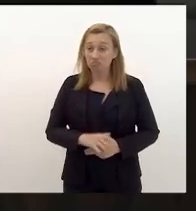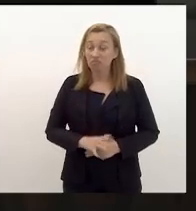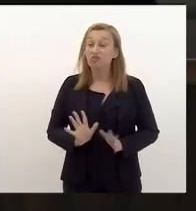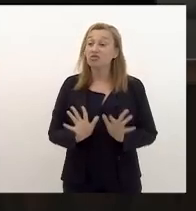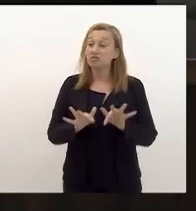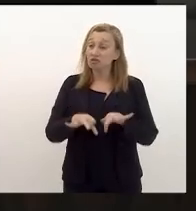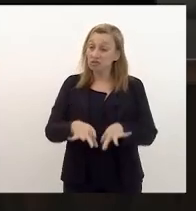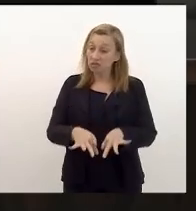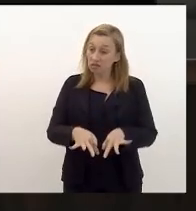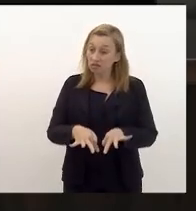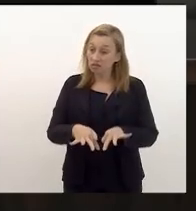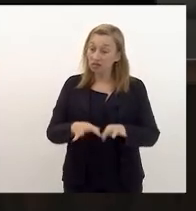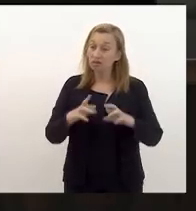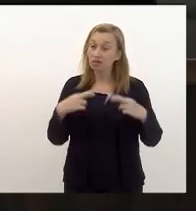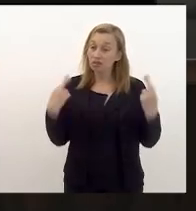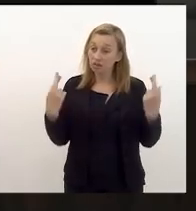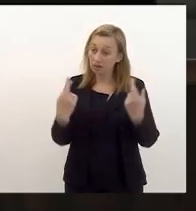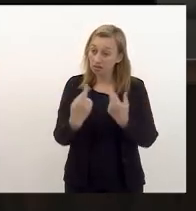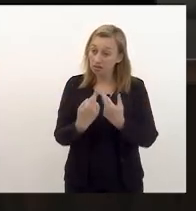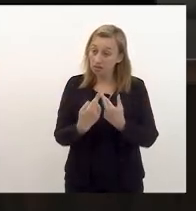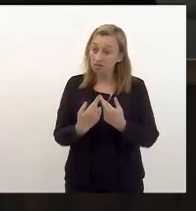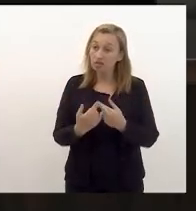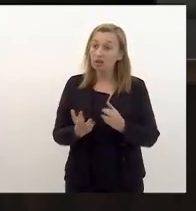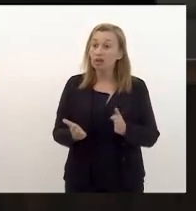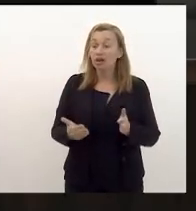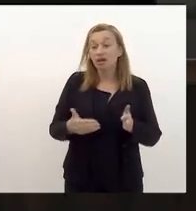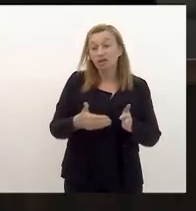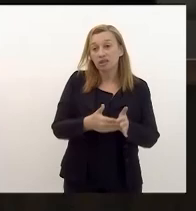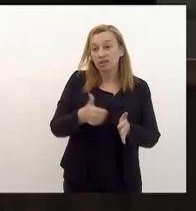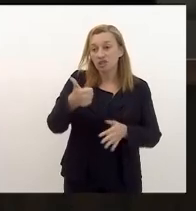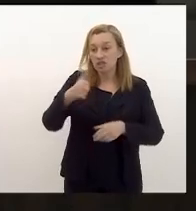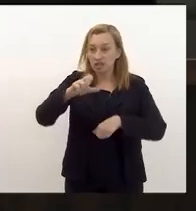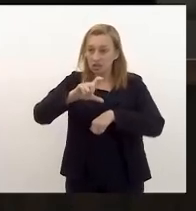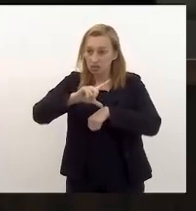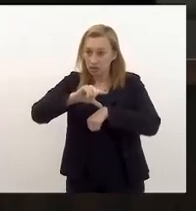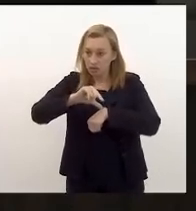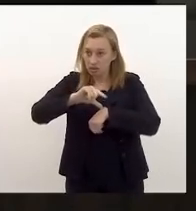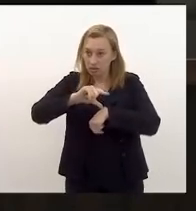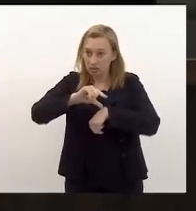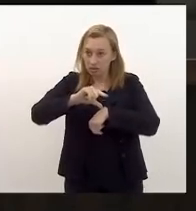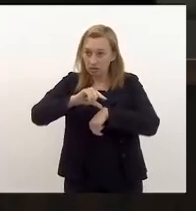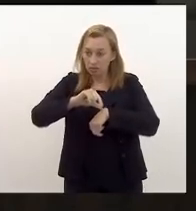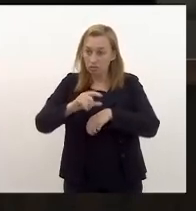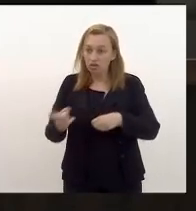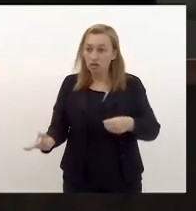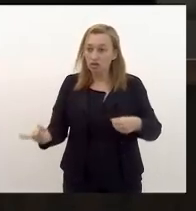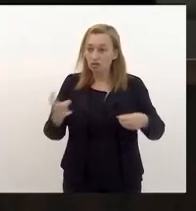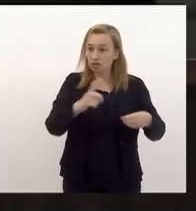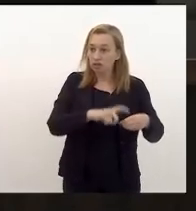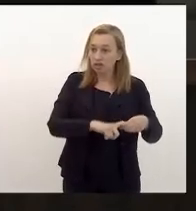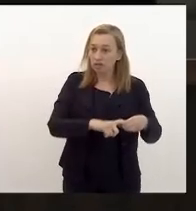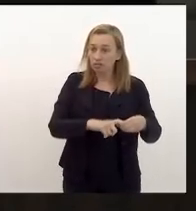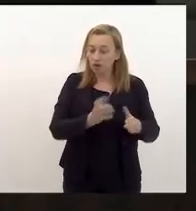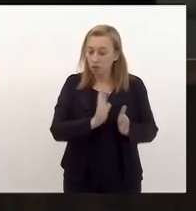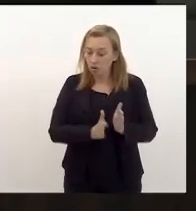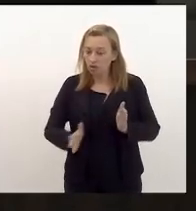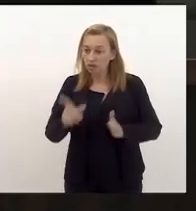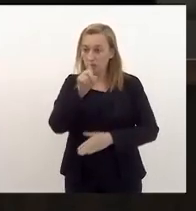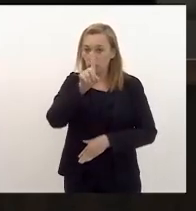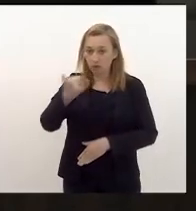está suspenso os trabalhos até às 15 horas, quando retornaremos com